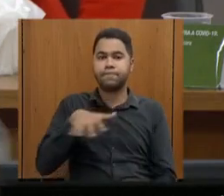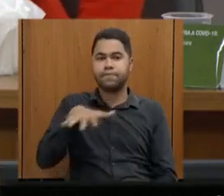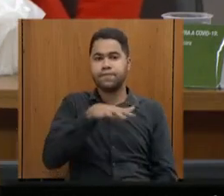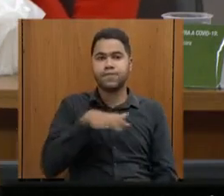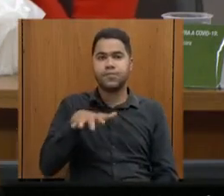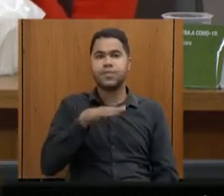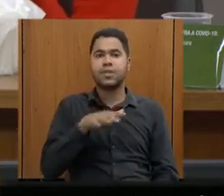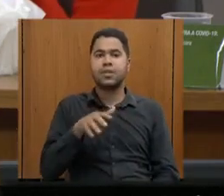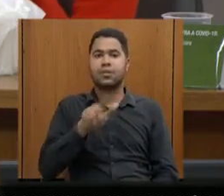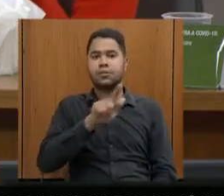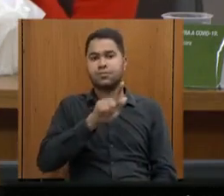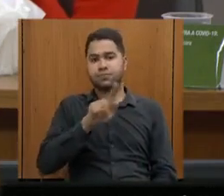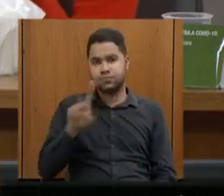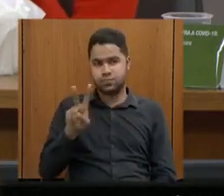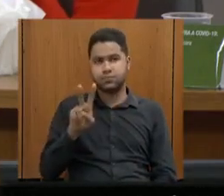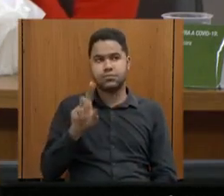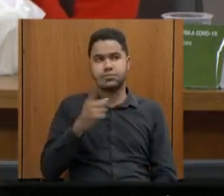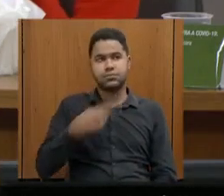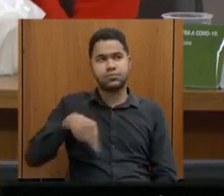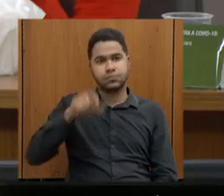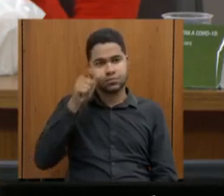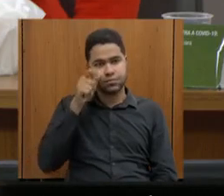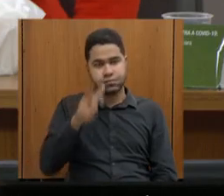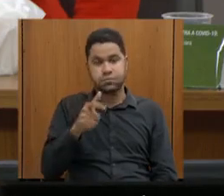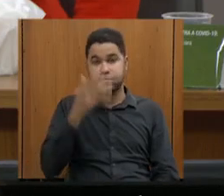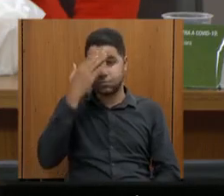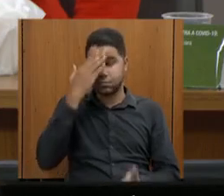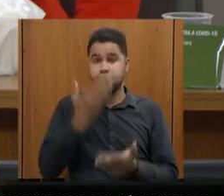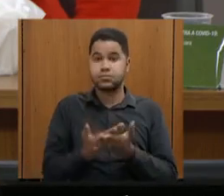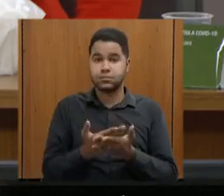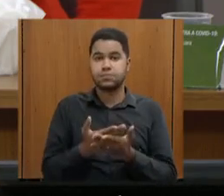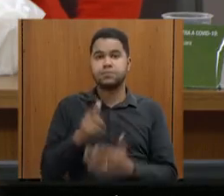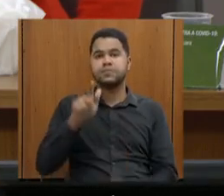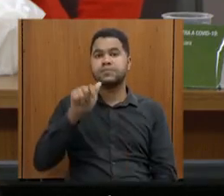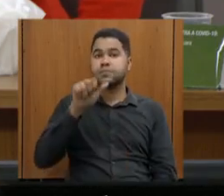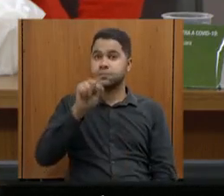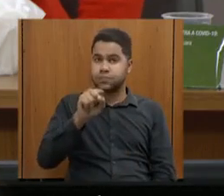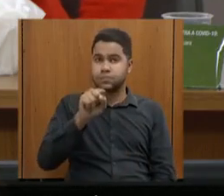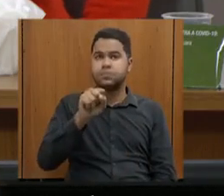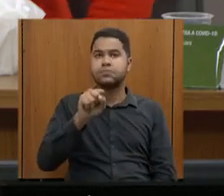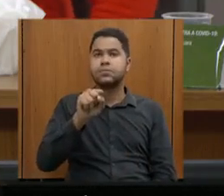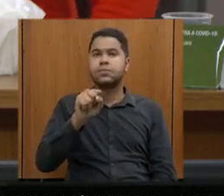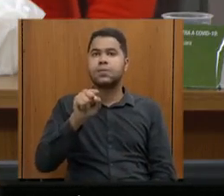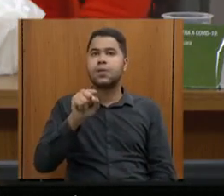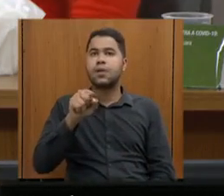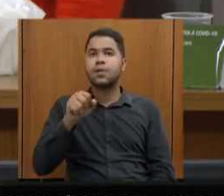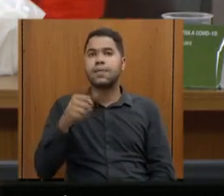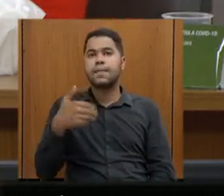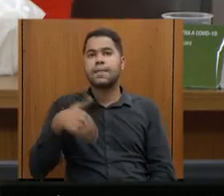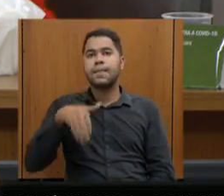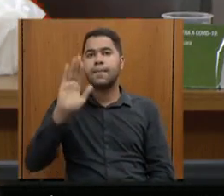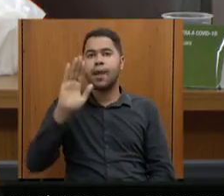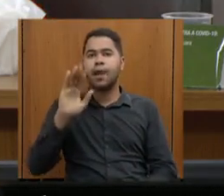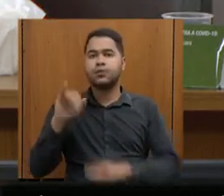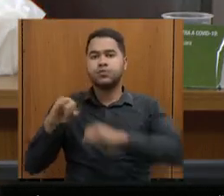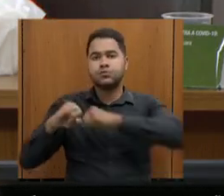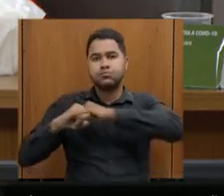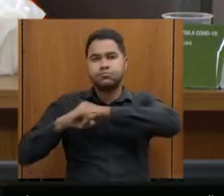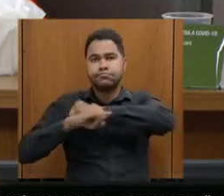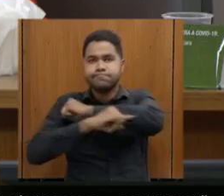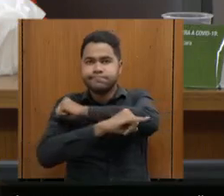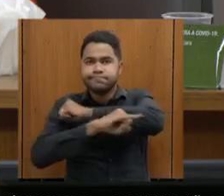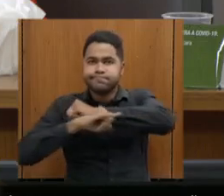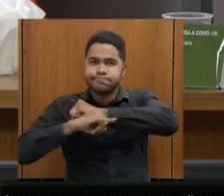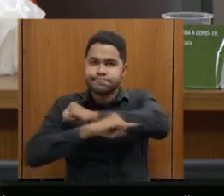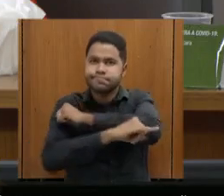região de Valadares é do nosso interesse Eu acredito muito no gás porque eu gasto é uma das formas de infraestrutura Eu costumo